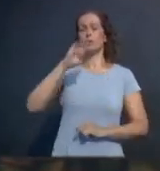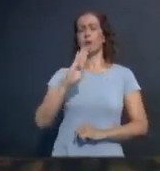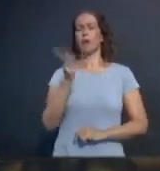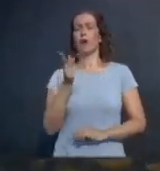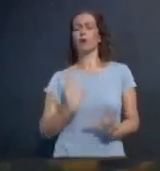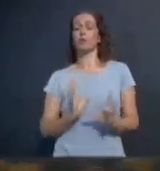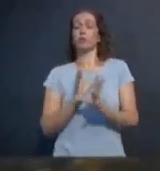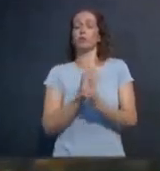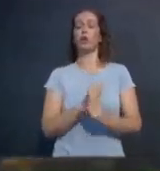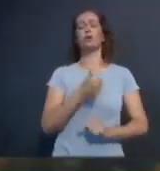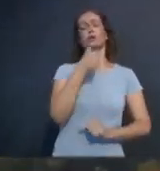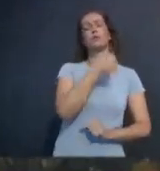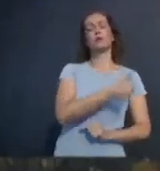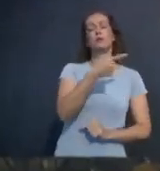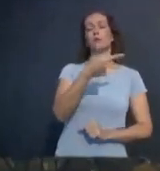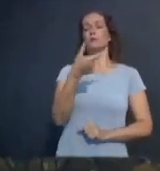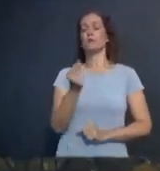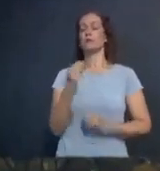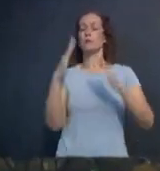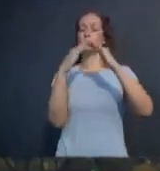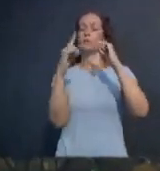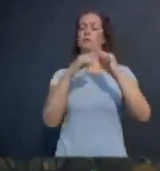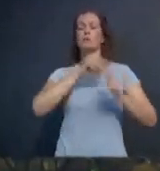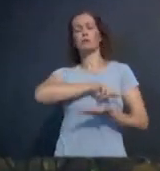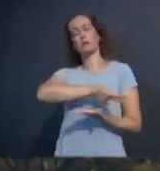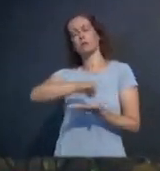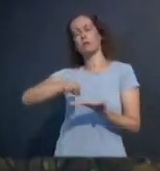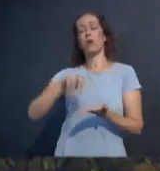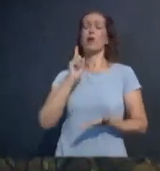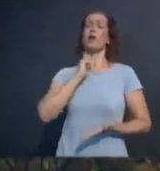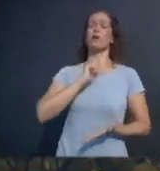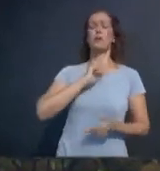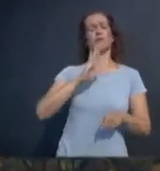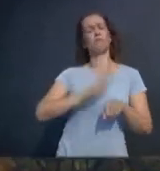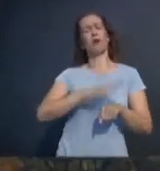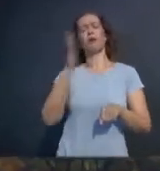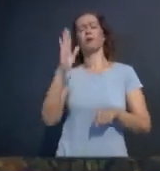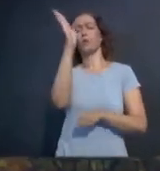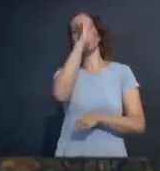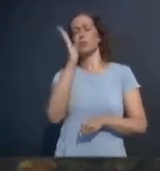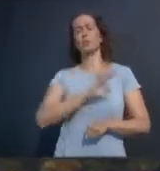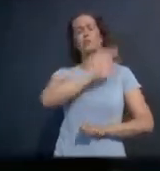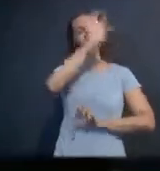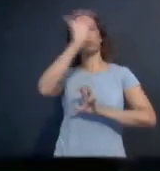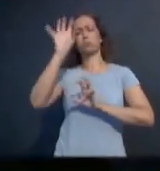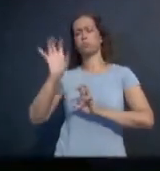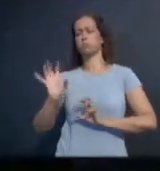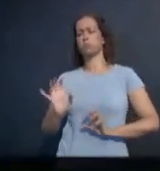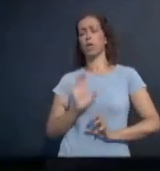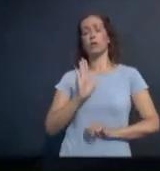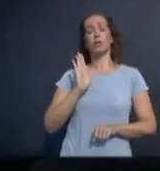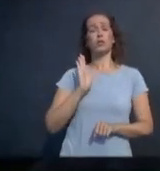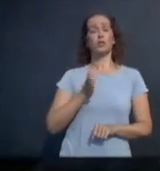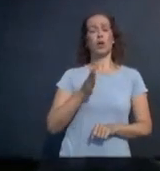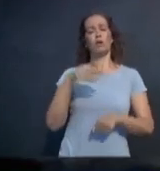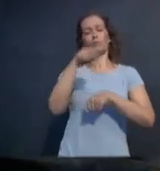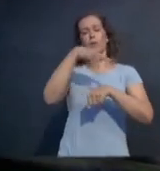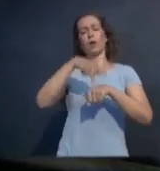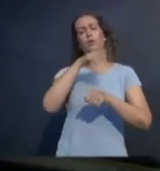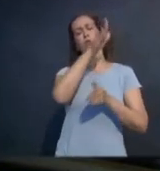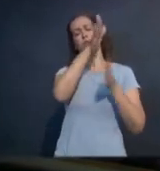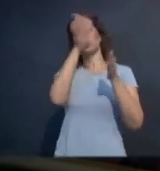são 120 igrejas. Em Minas, não sei quantas. Pelo Brasil, estamos chegando em tantos